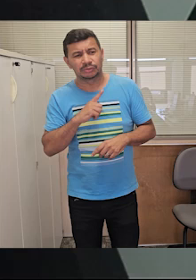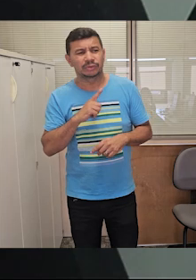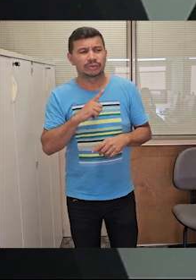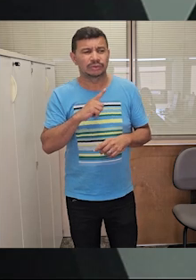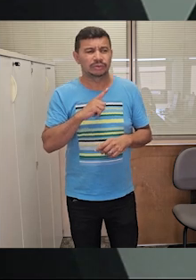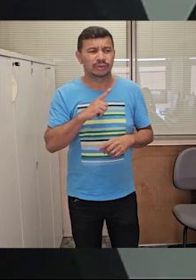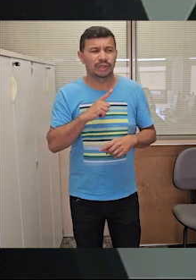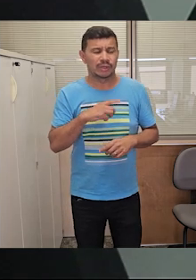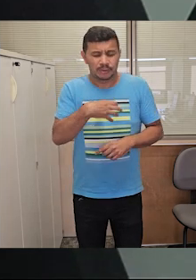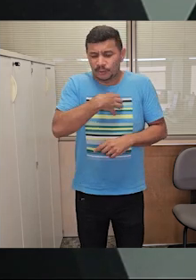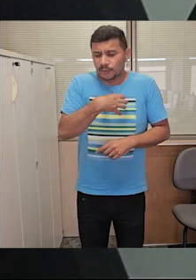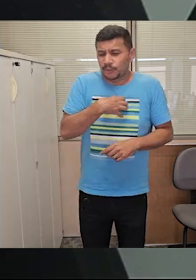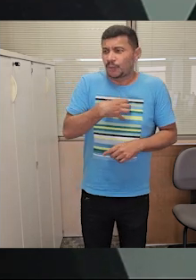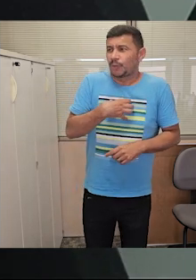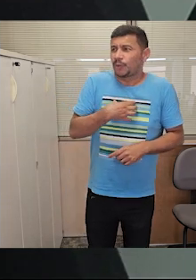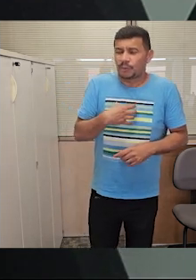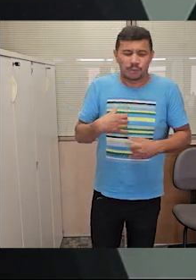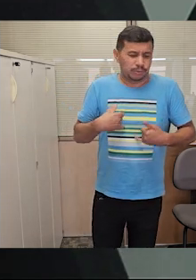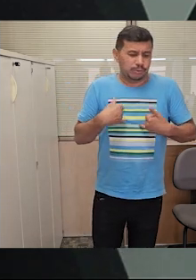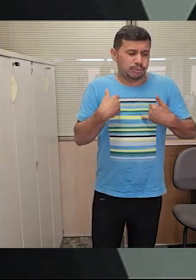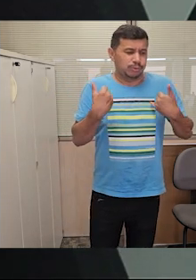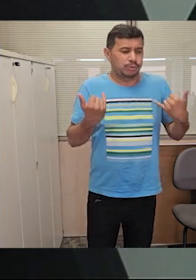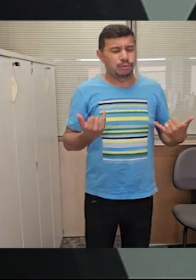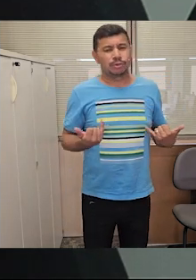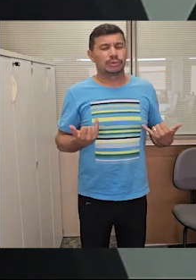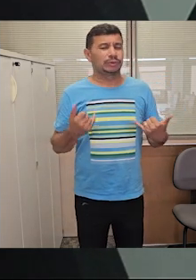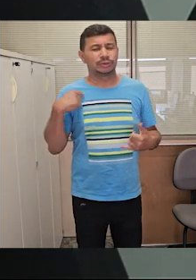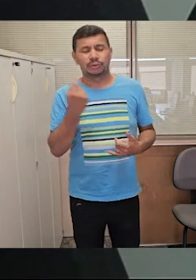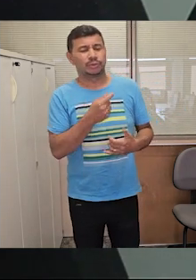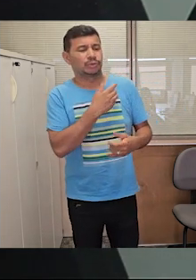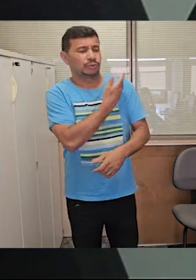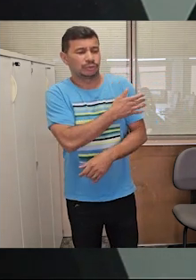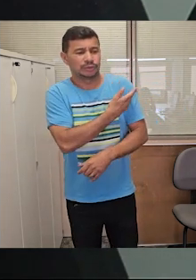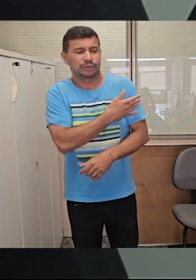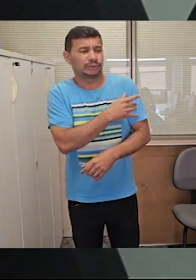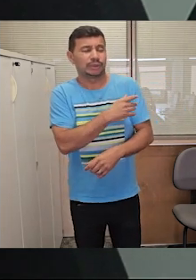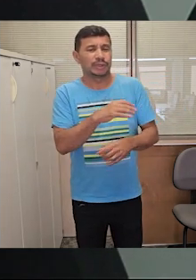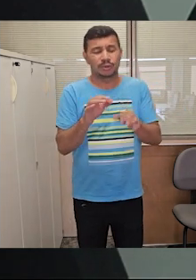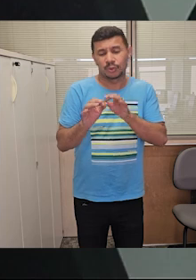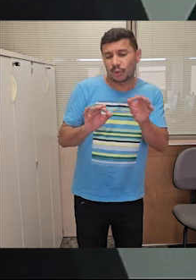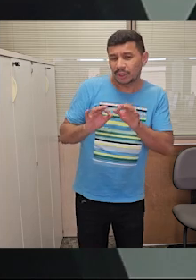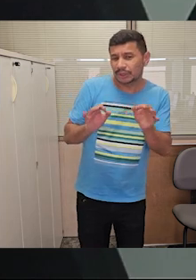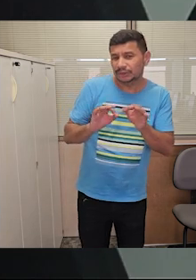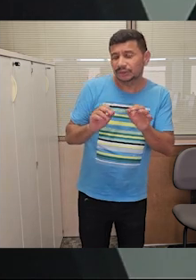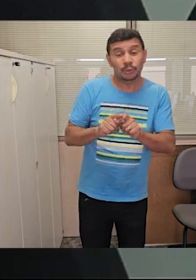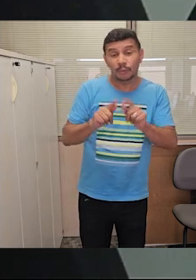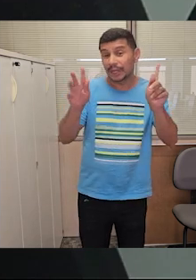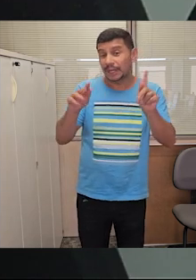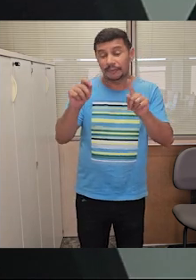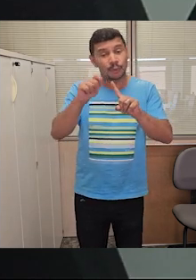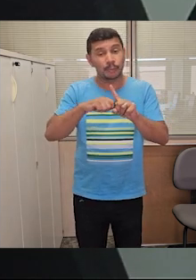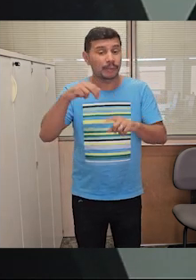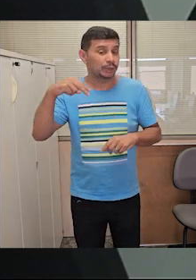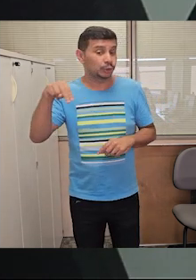de efervescência. E nós estávamos preparando uma greve para novembro,